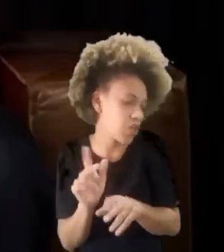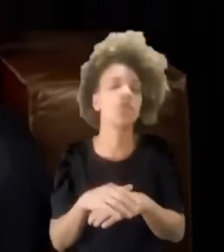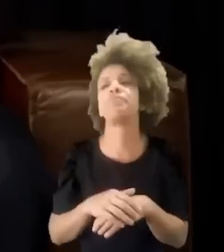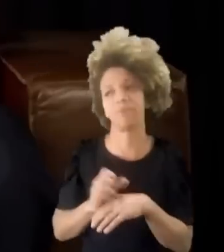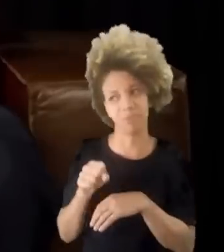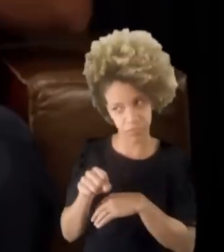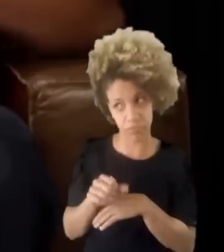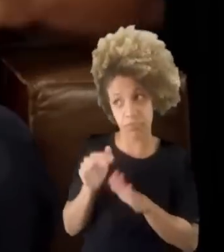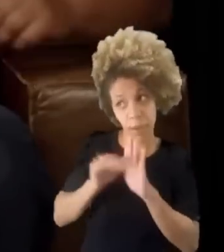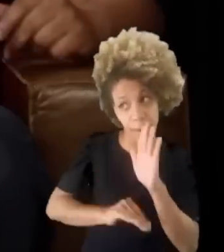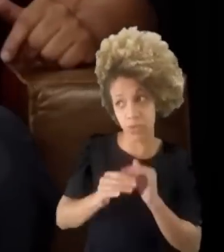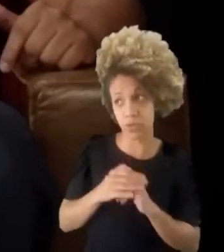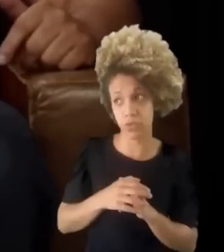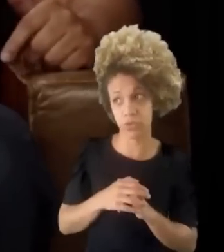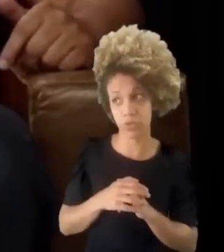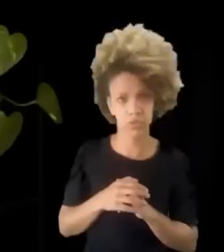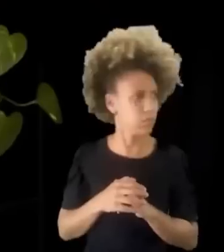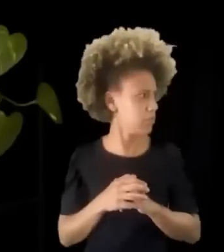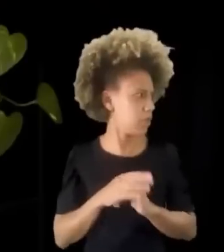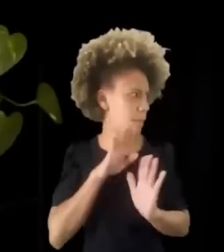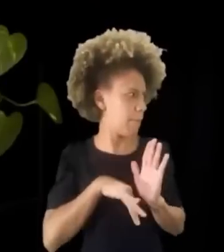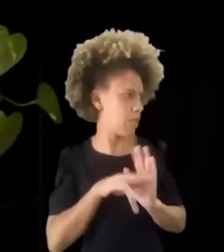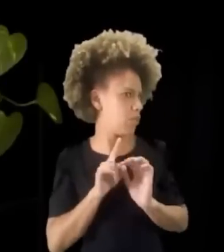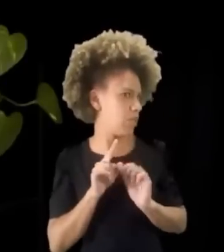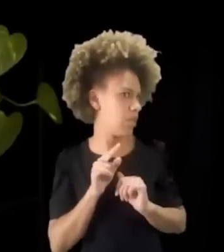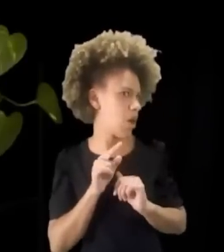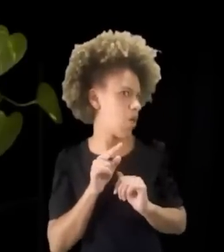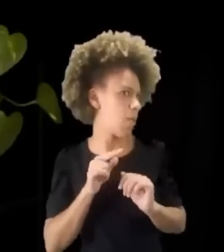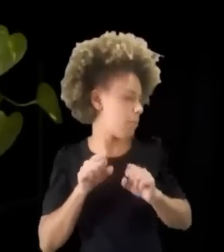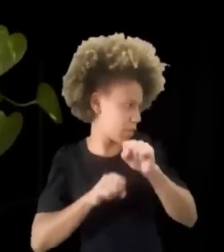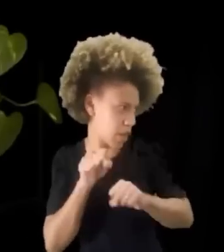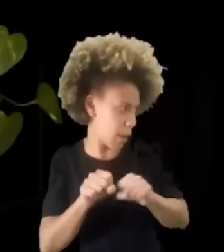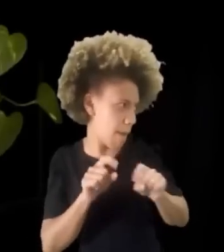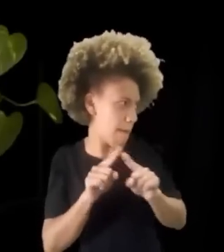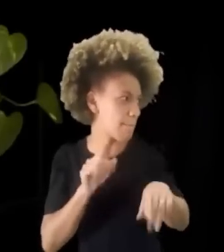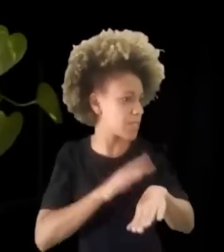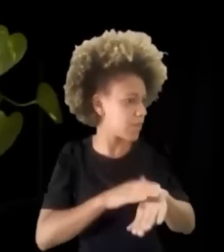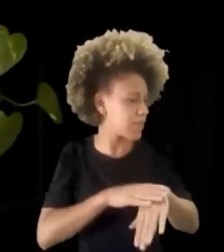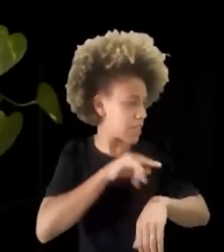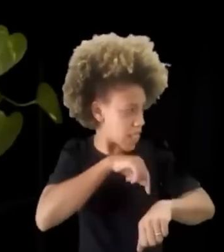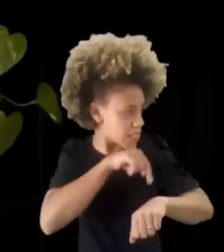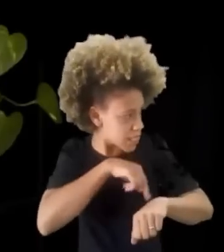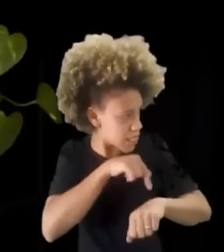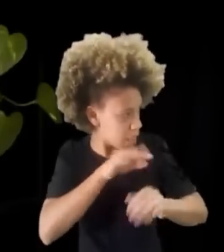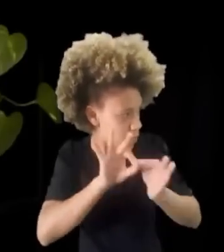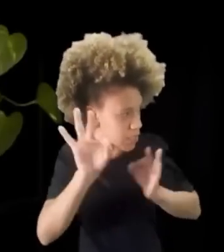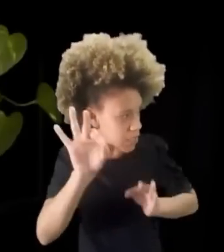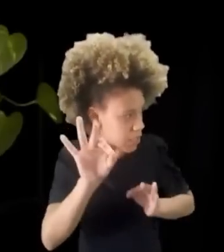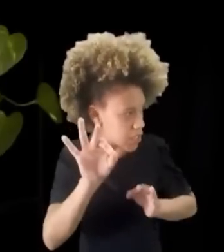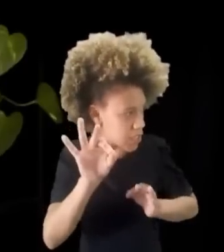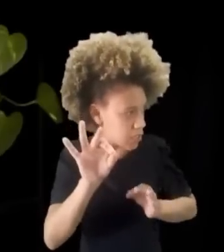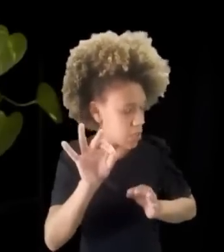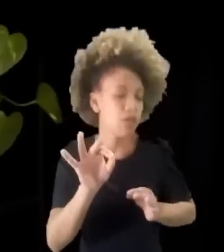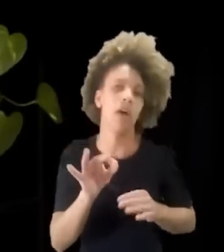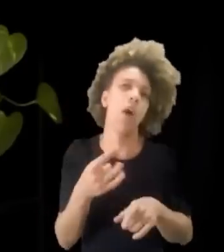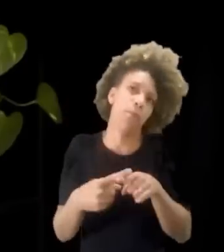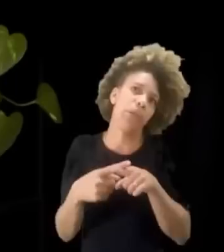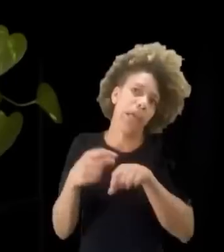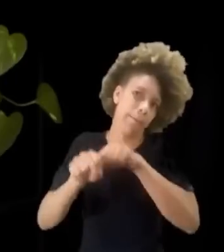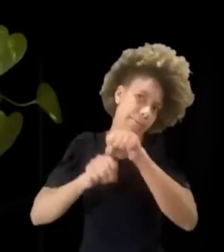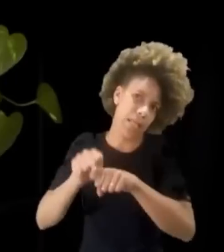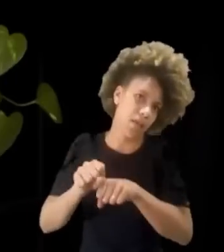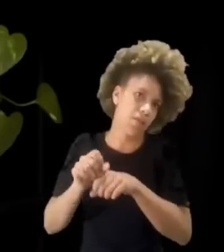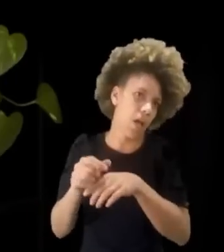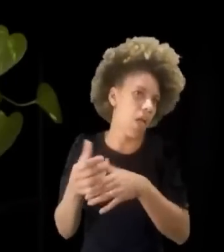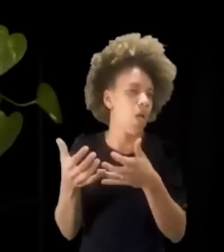é diferente mas pelo menos não por uma questão de bicicleta porque ele vai fazer mais tempo a distância percorrida que a bicicleta